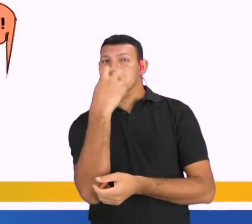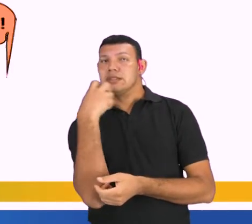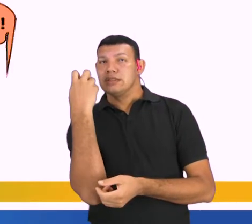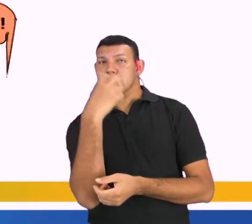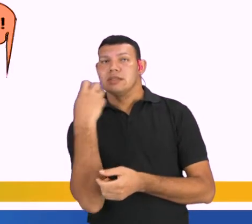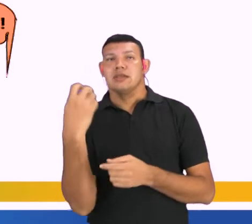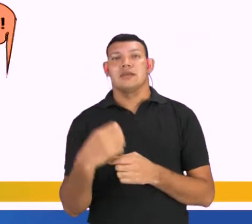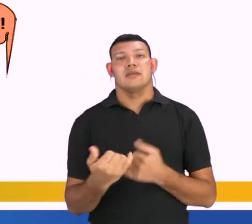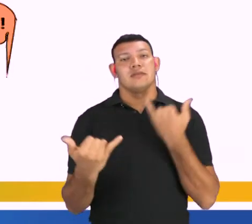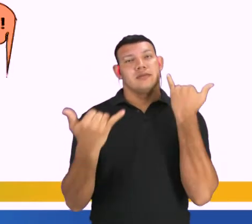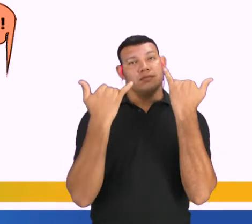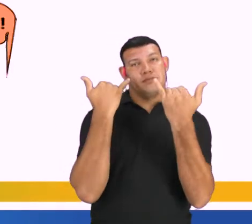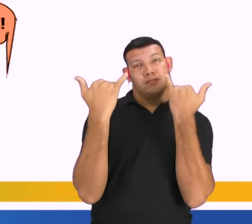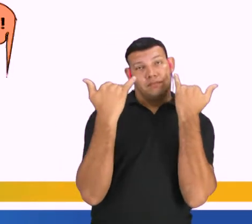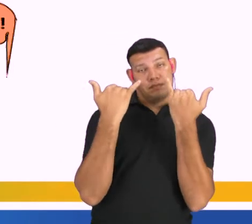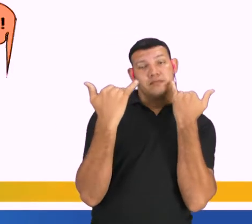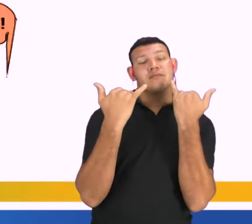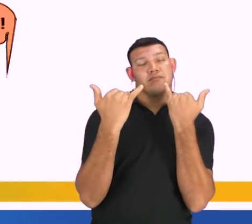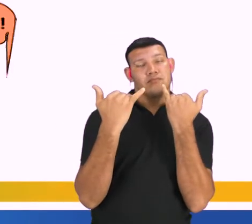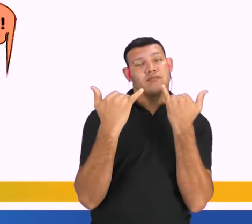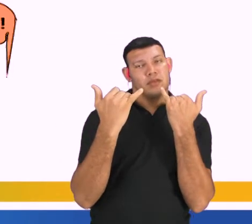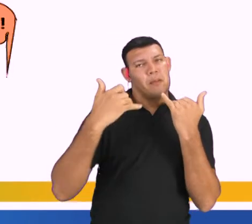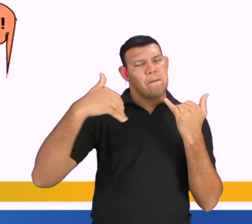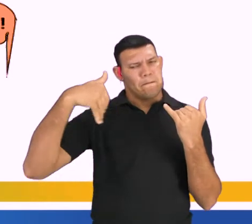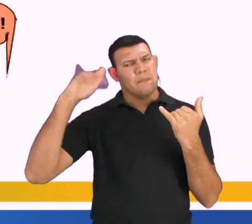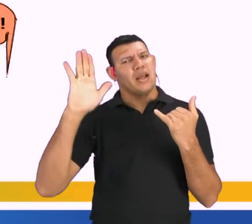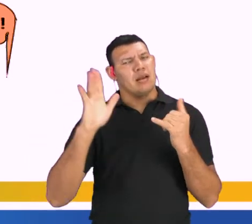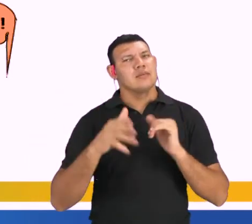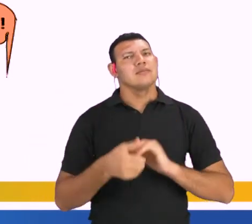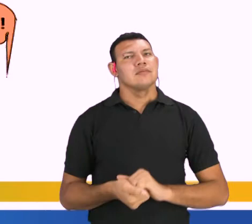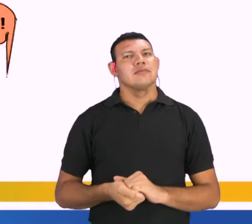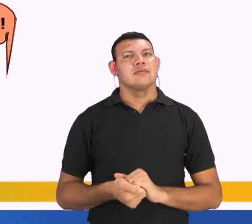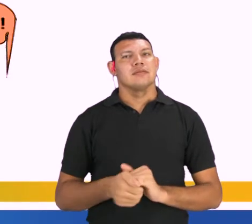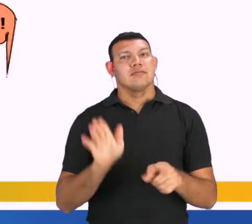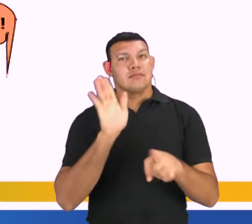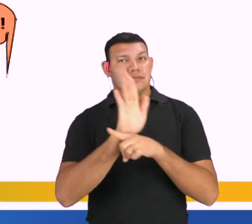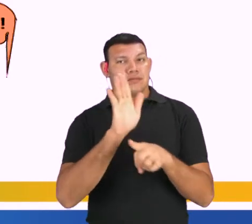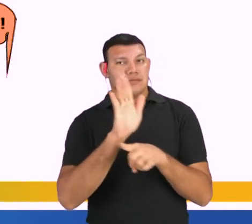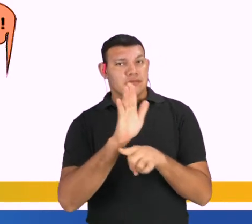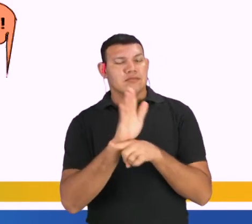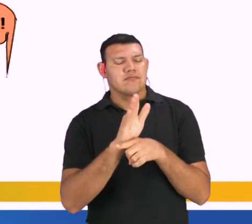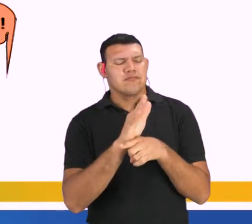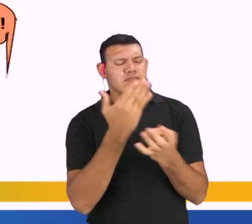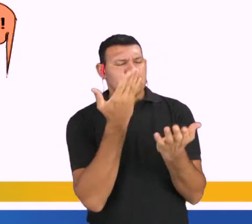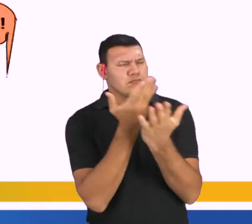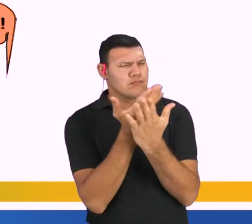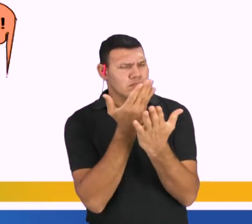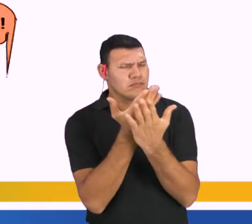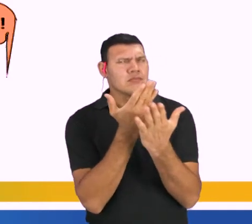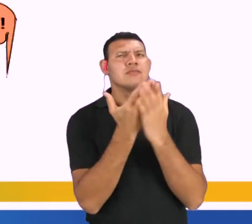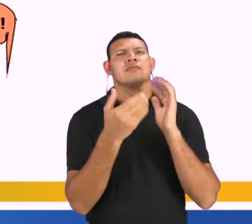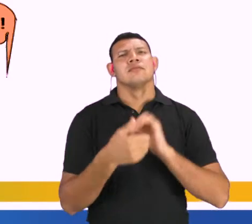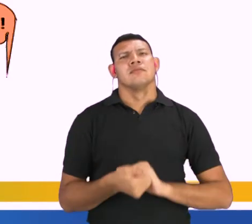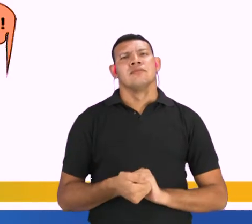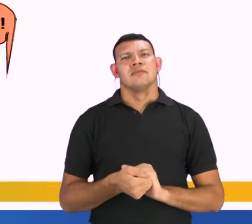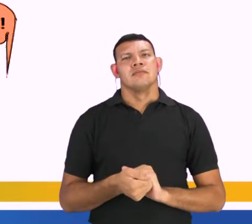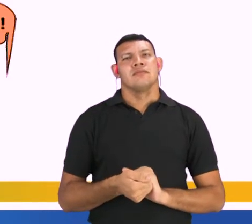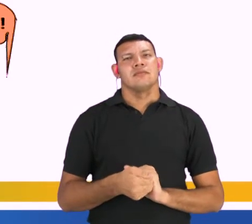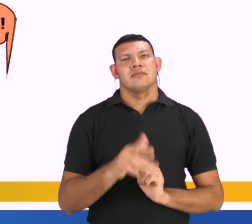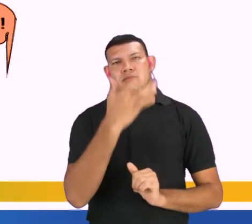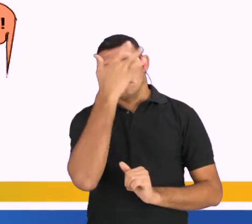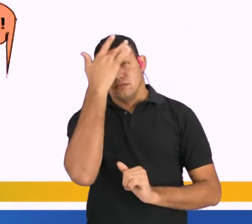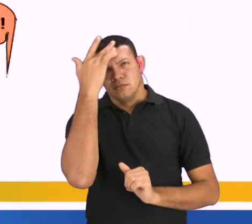Ela traz mais informações, às vezes isso pode ajudar para quem quer, por exemplo, estar estudando, para